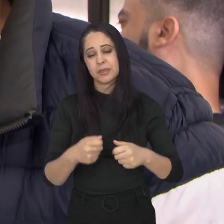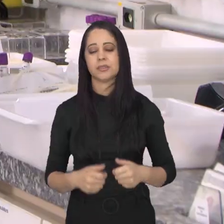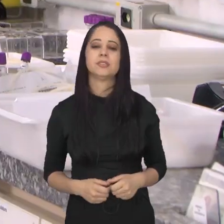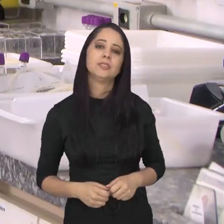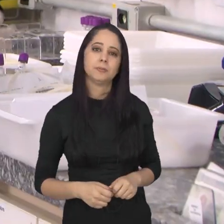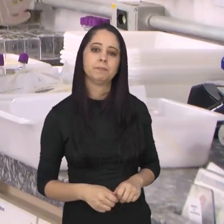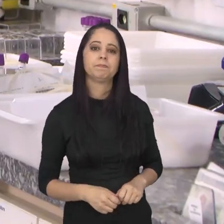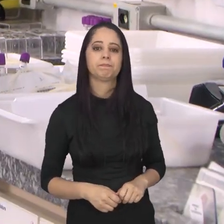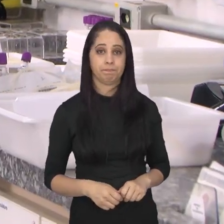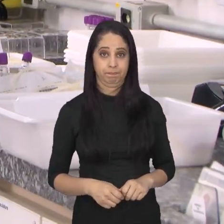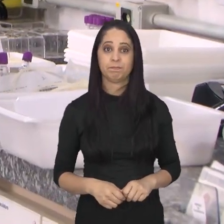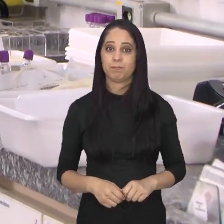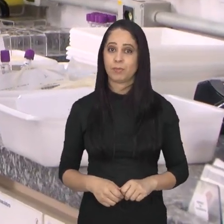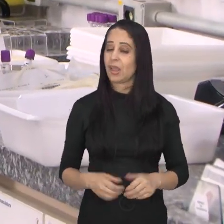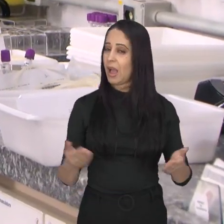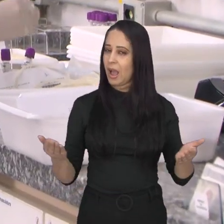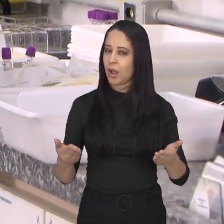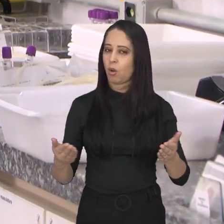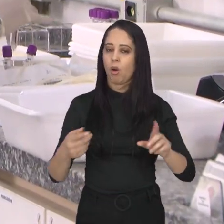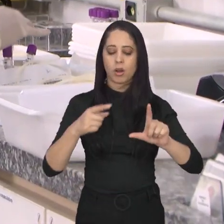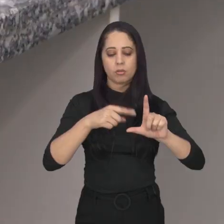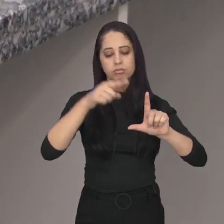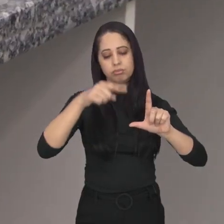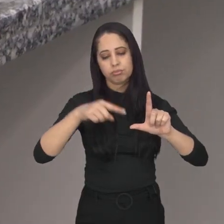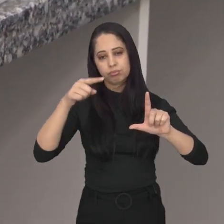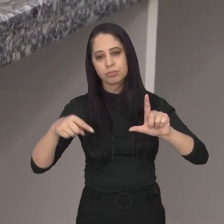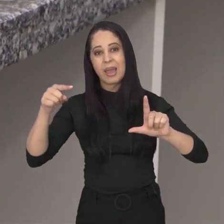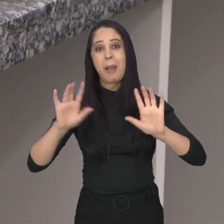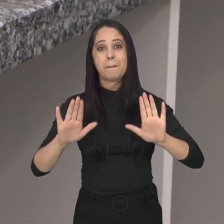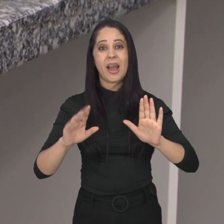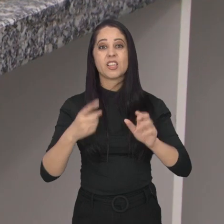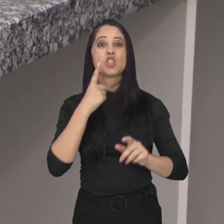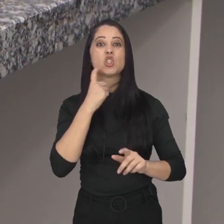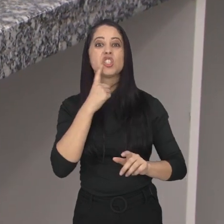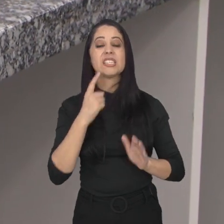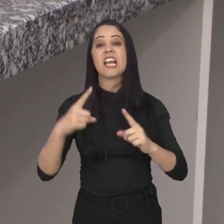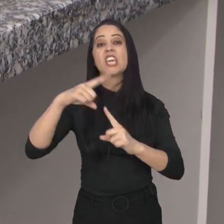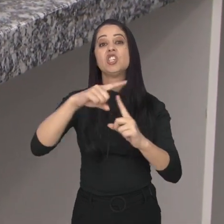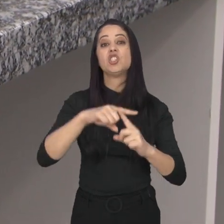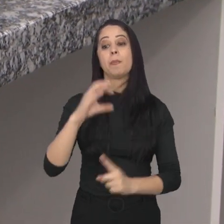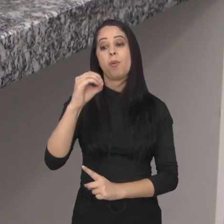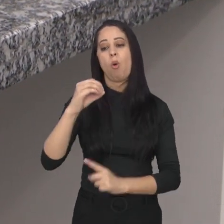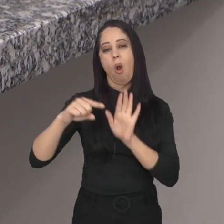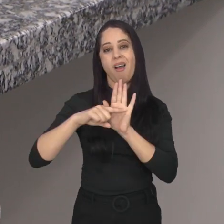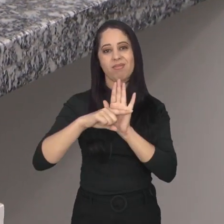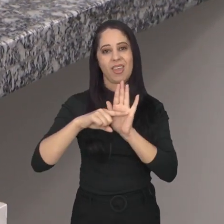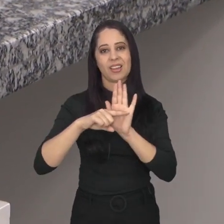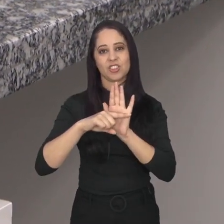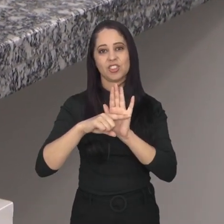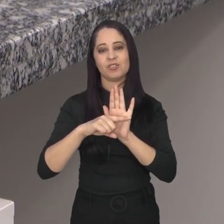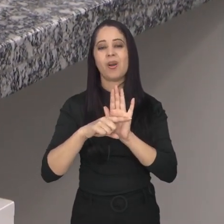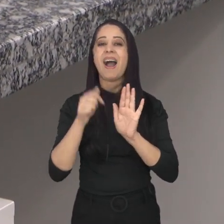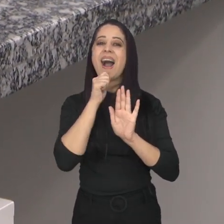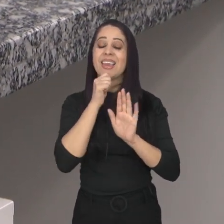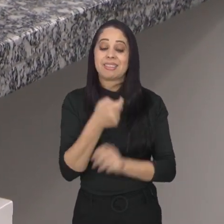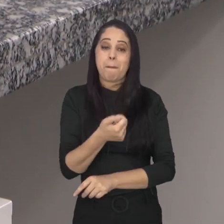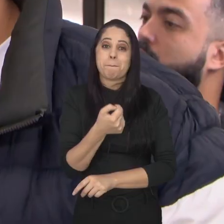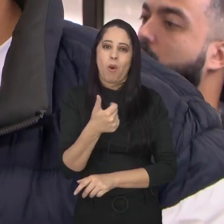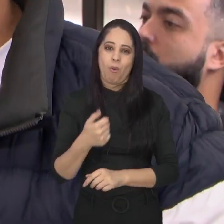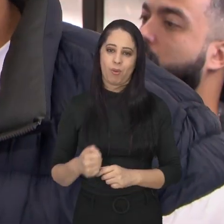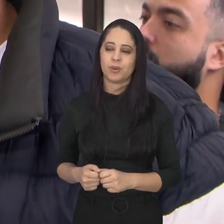é bem-vinda. Para nós, bancos de sangue, é uma data muito relevante, muito importante, até porque os dias frios